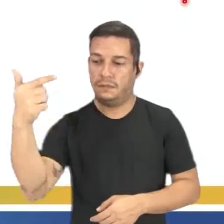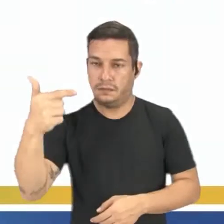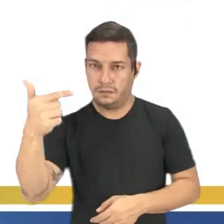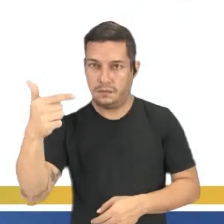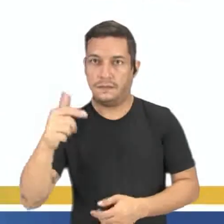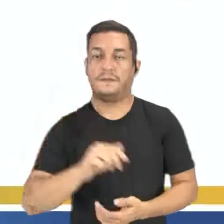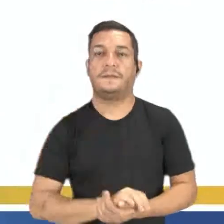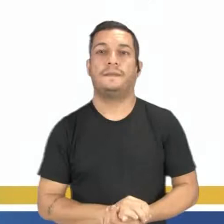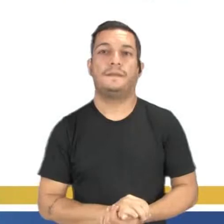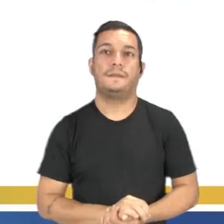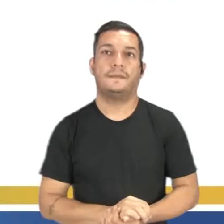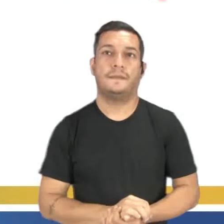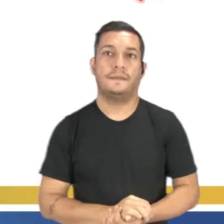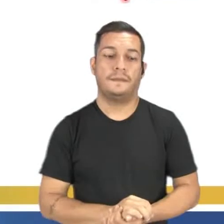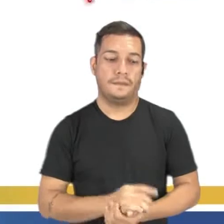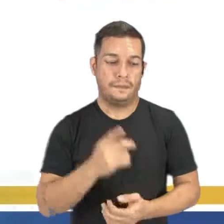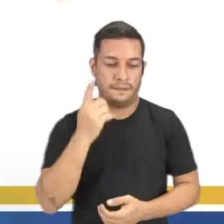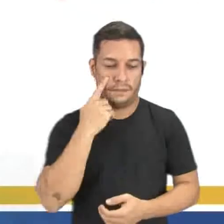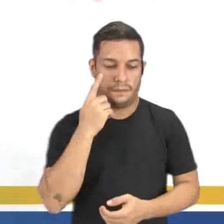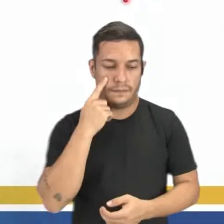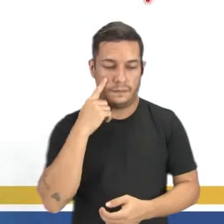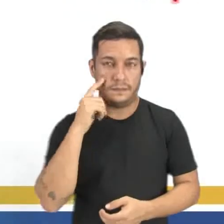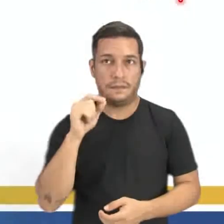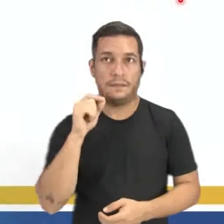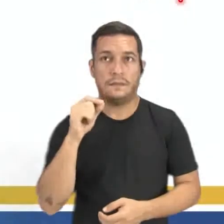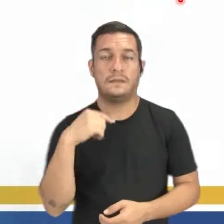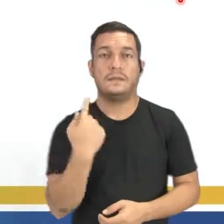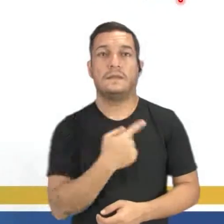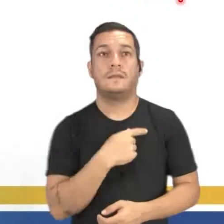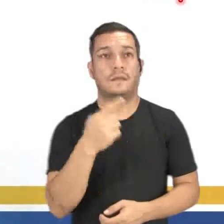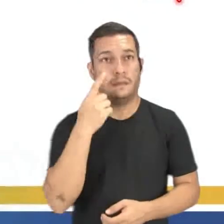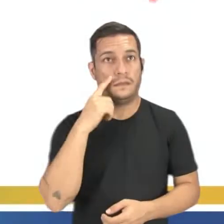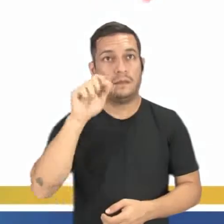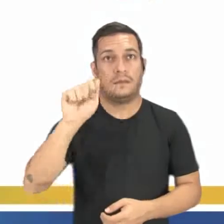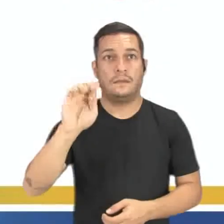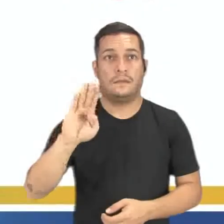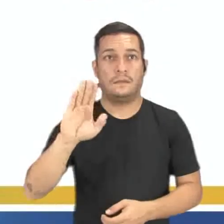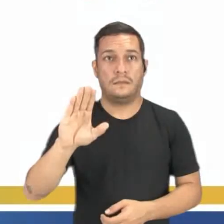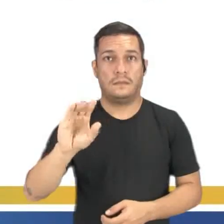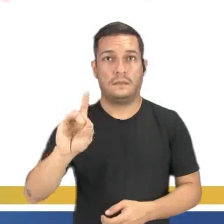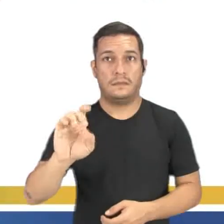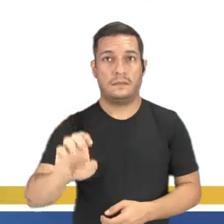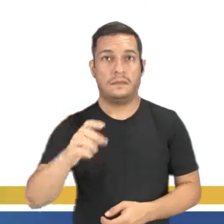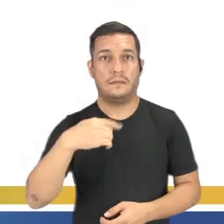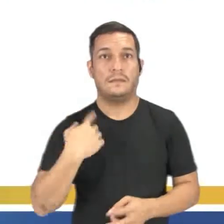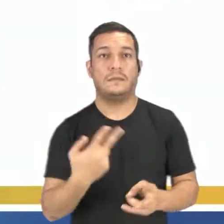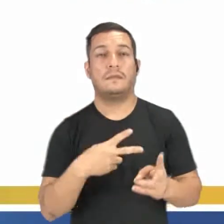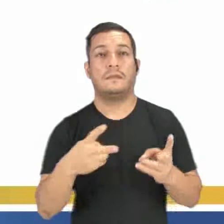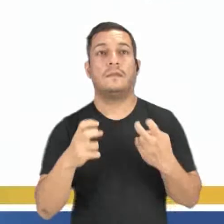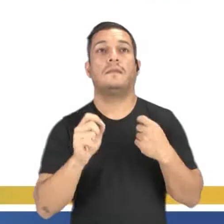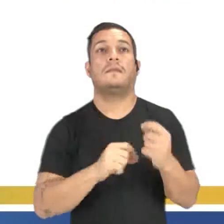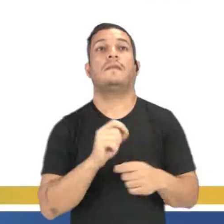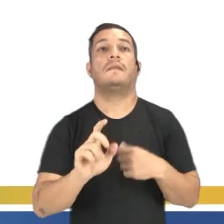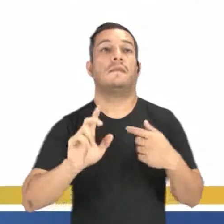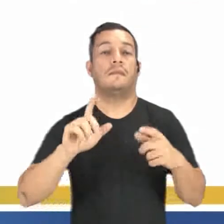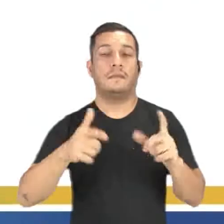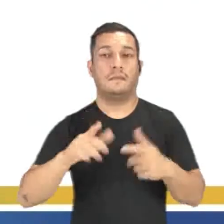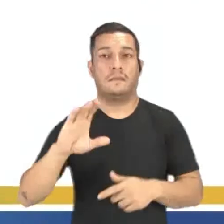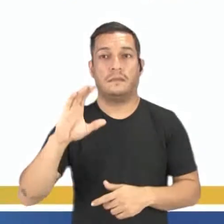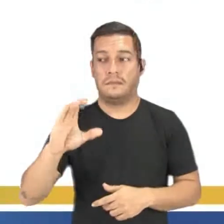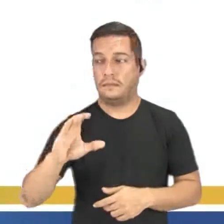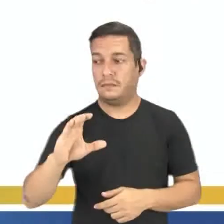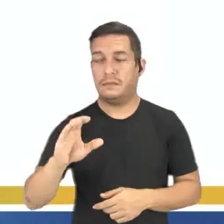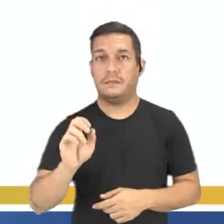9.742,5 metros quadrados. Observando as alternativas que nós temos para essa questão, vamos identificar assim a letra